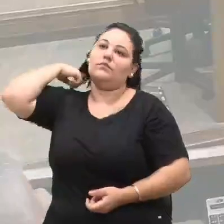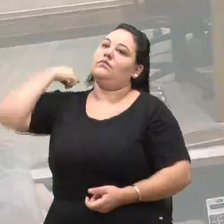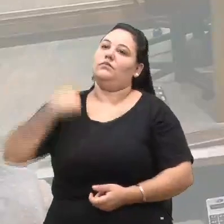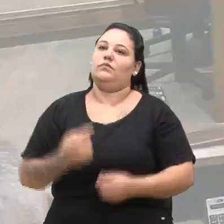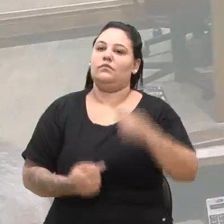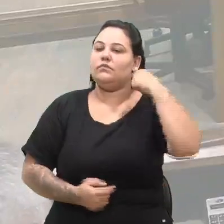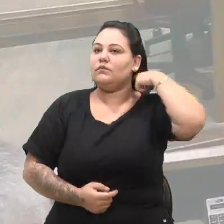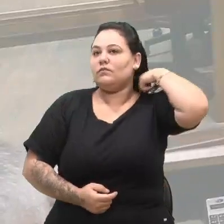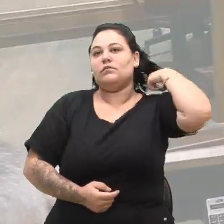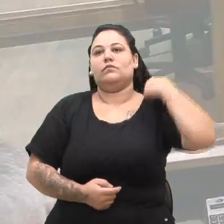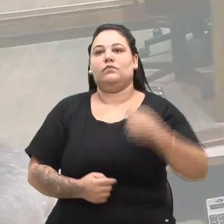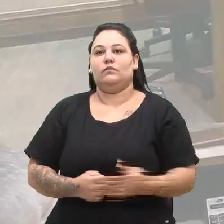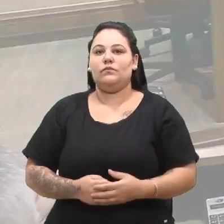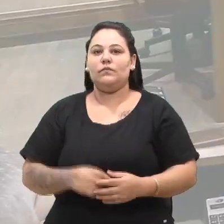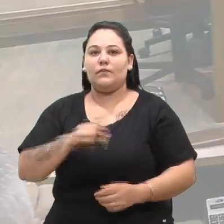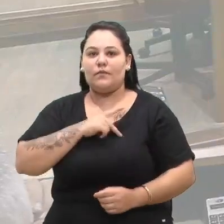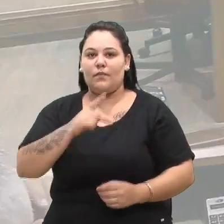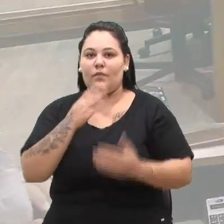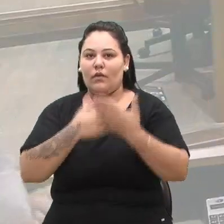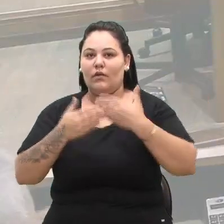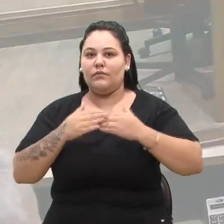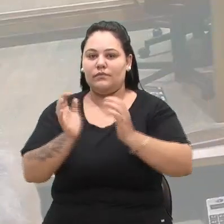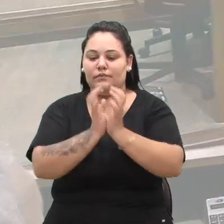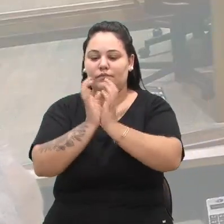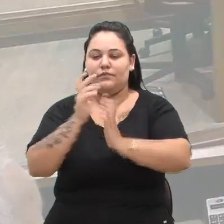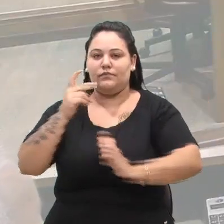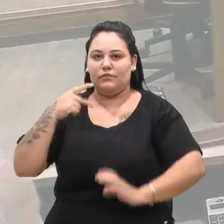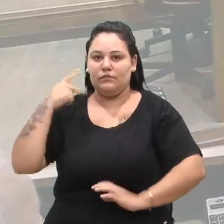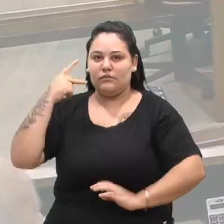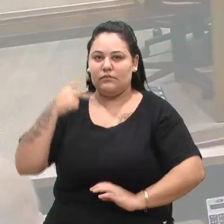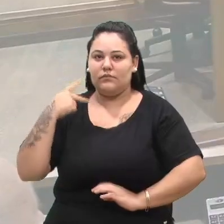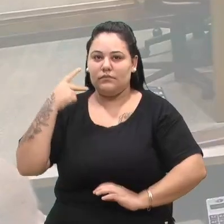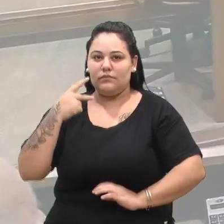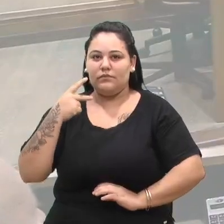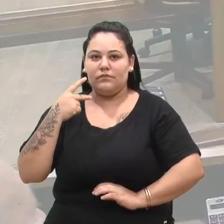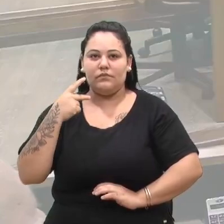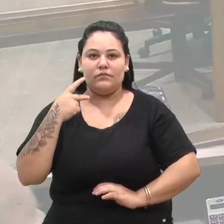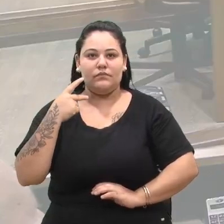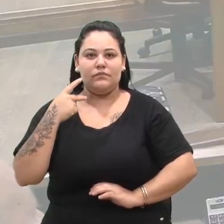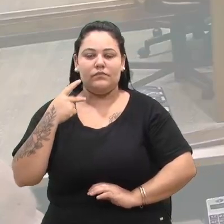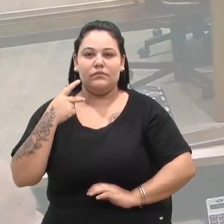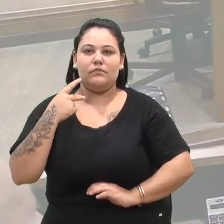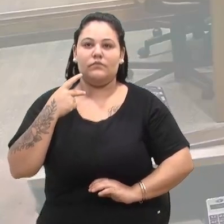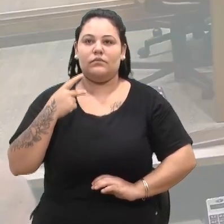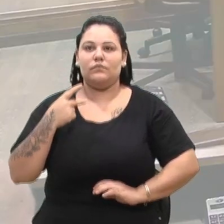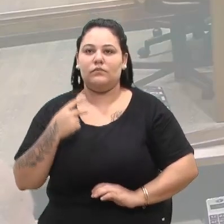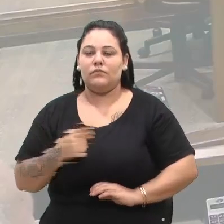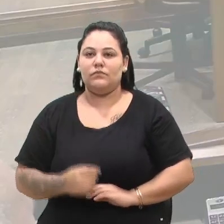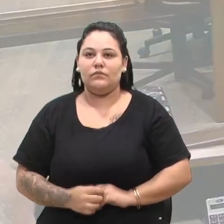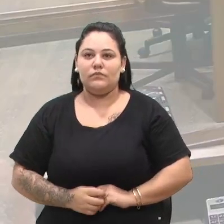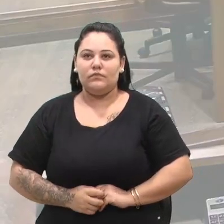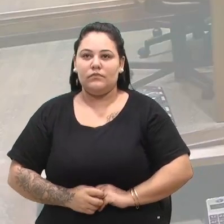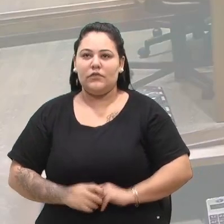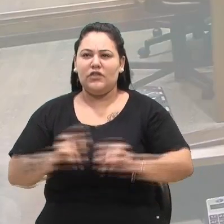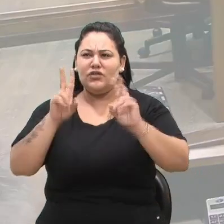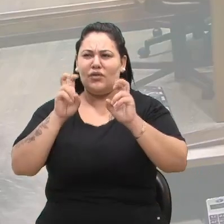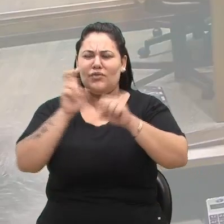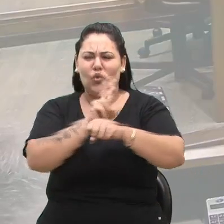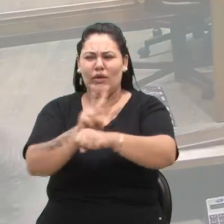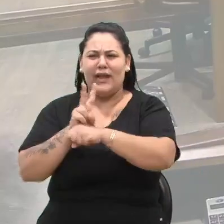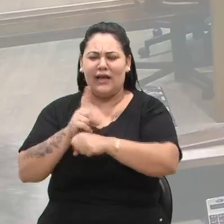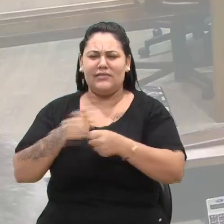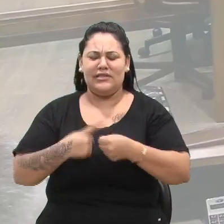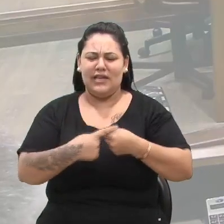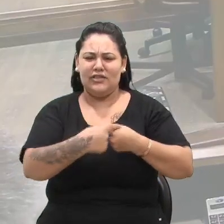Presidente, colegas vereadores, sobre zeladoria, eu comecei esse assunto em fevereiro do ano